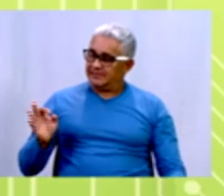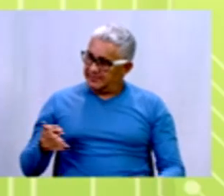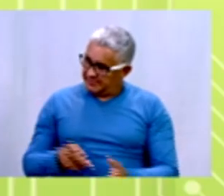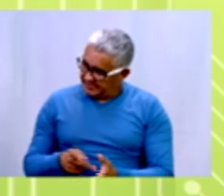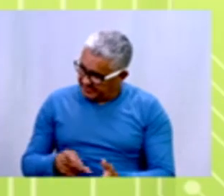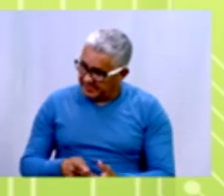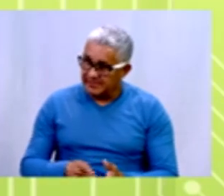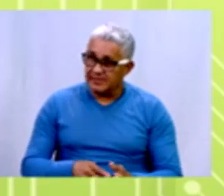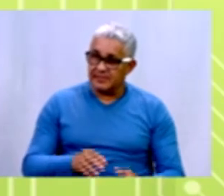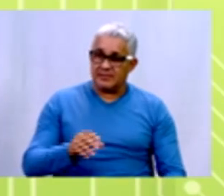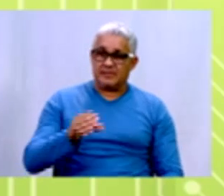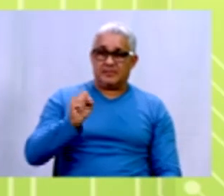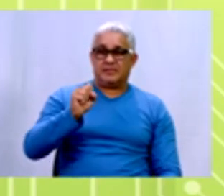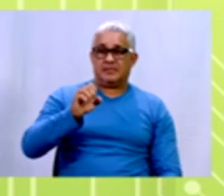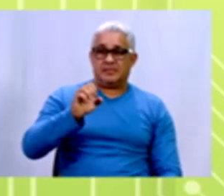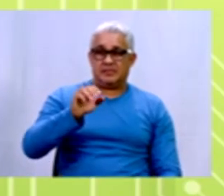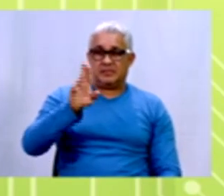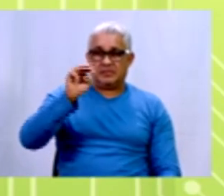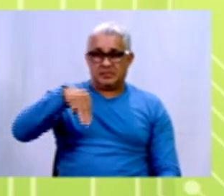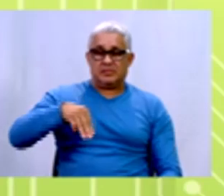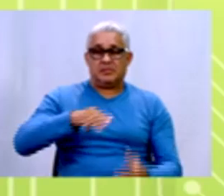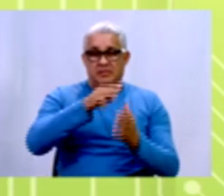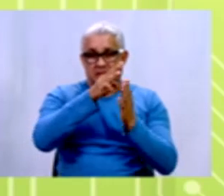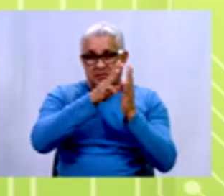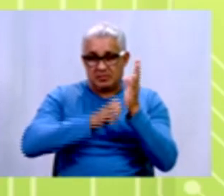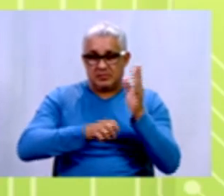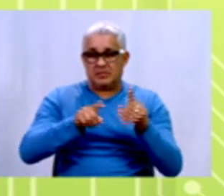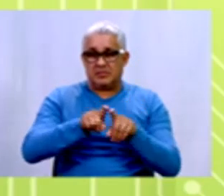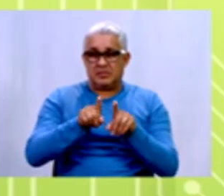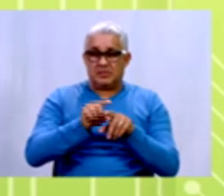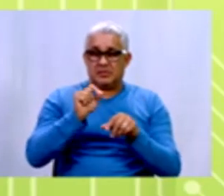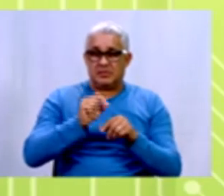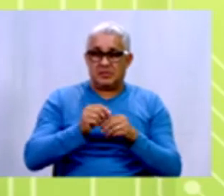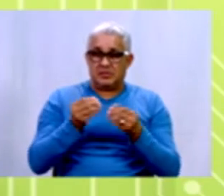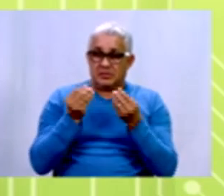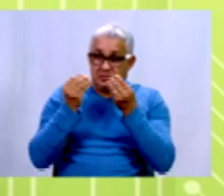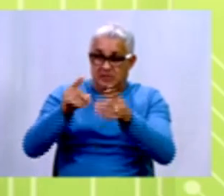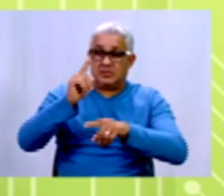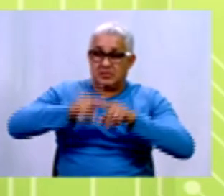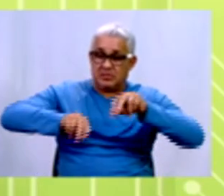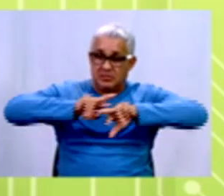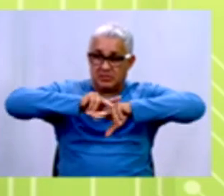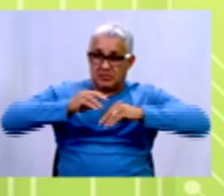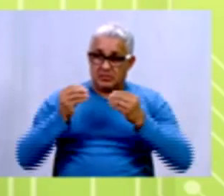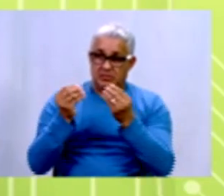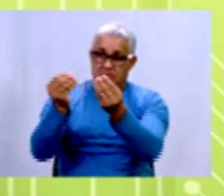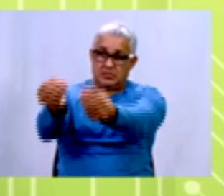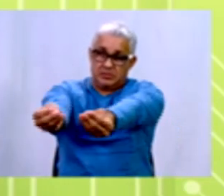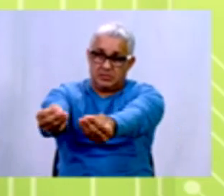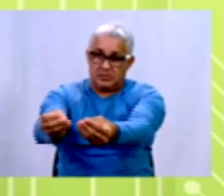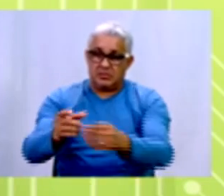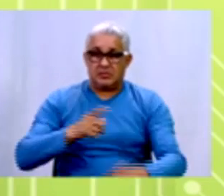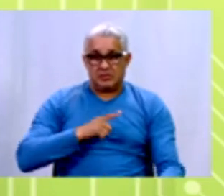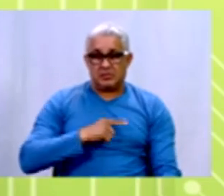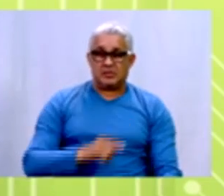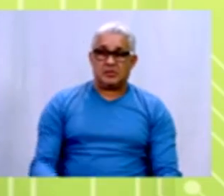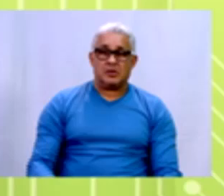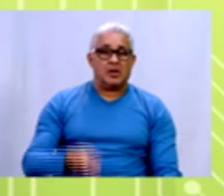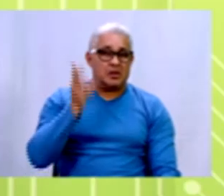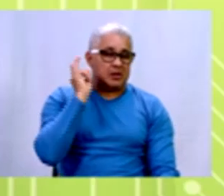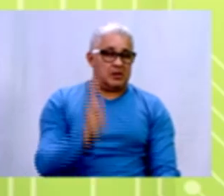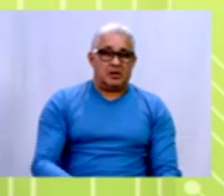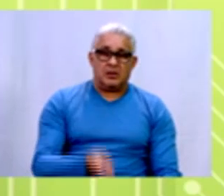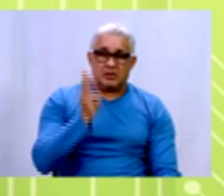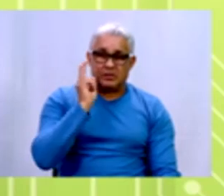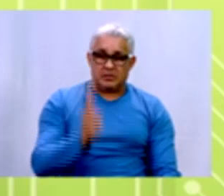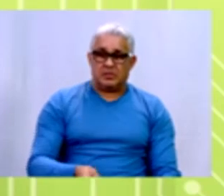do Scrum, a metodologia, ela busca a entrega do produto, né? Ter produto constantemente